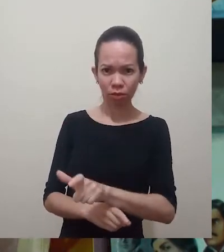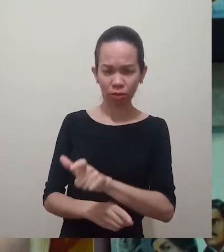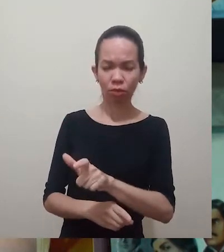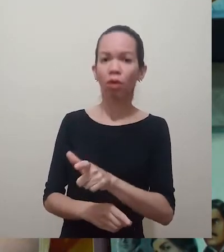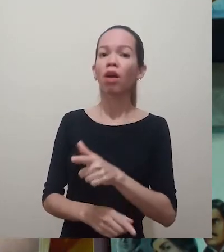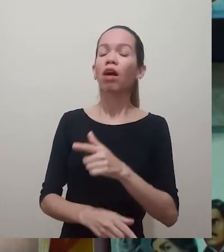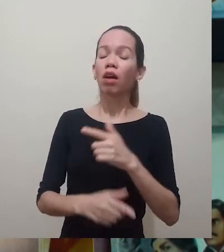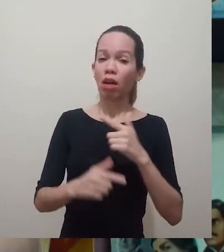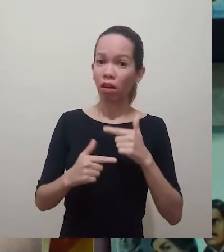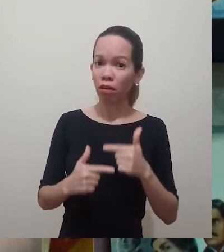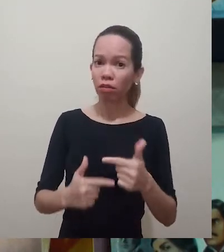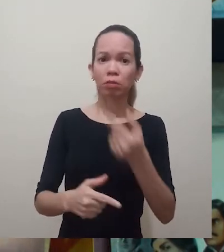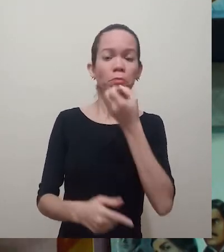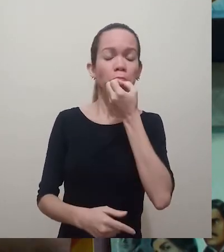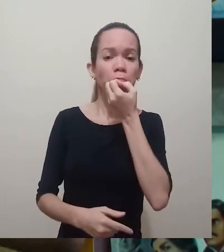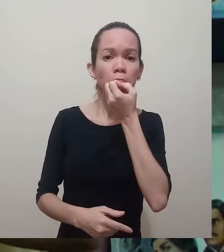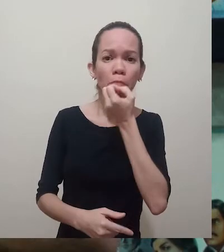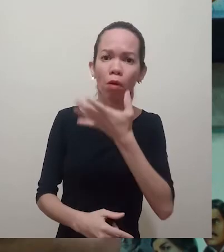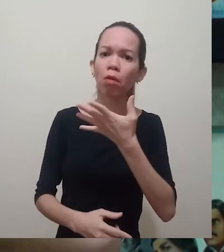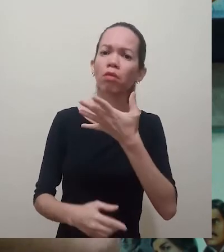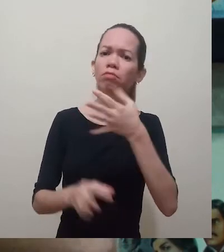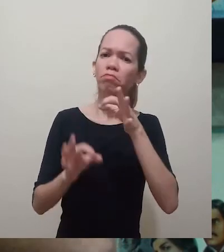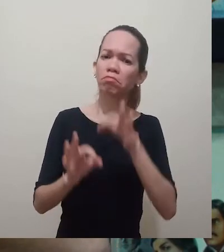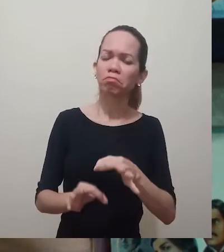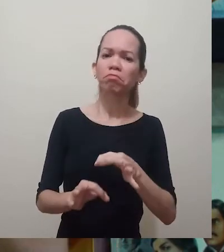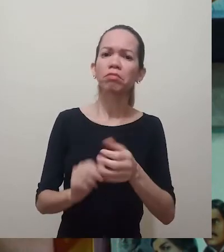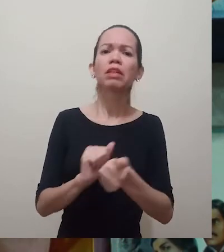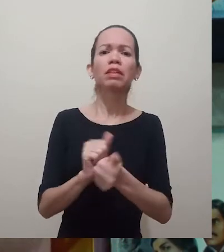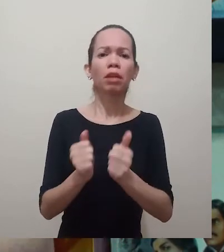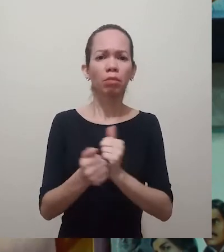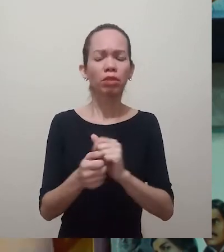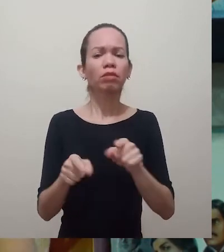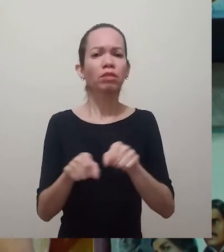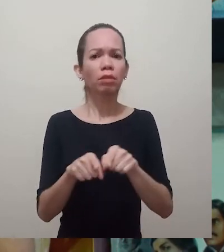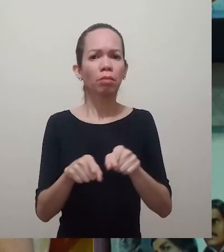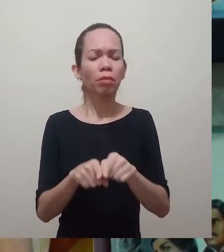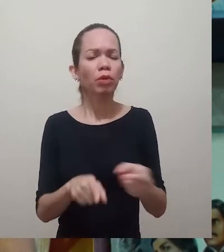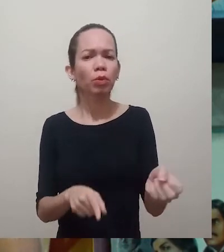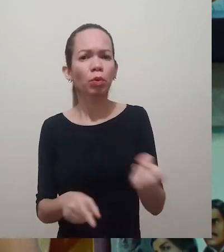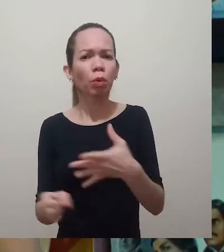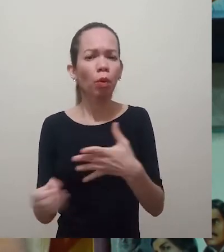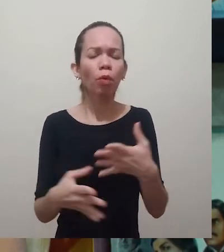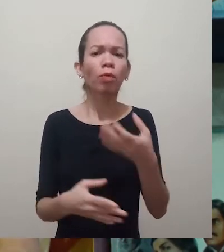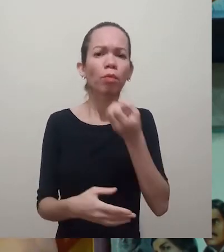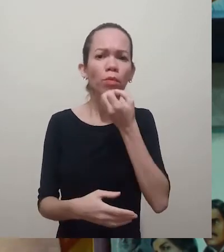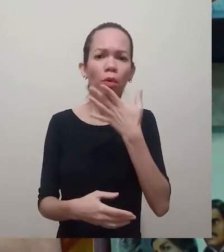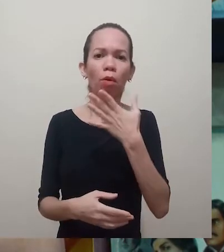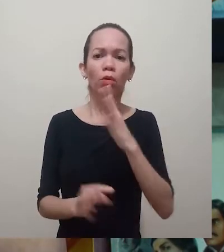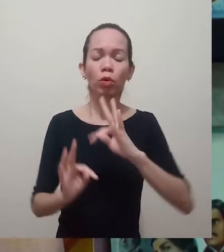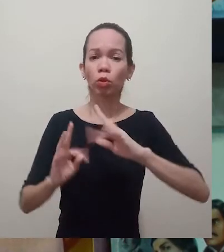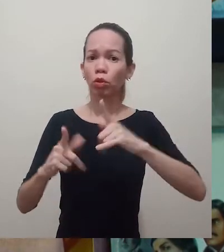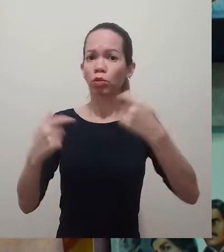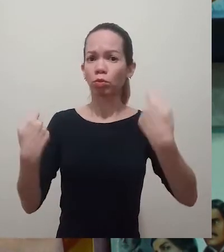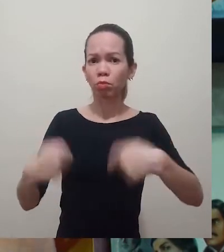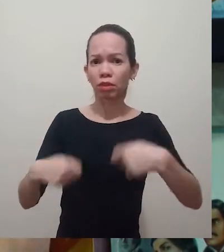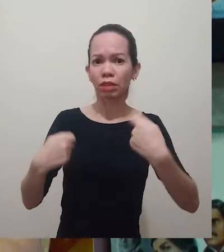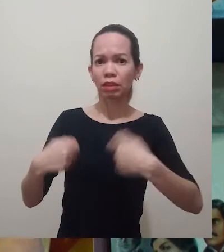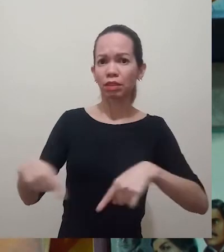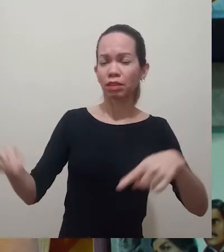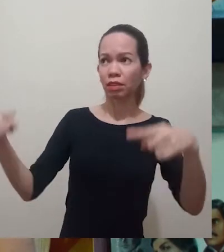adaptações novas que essas adaptações que esses comportamentos todos estejam alinhados